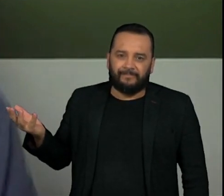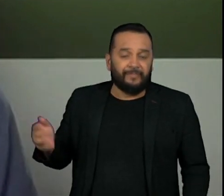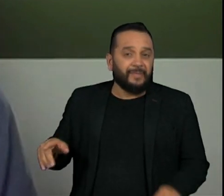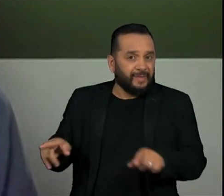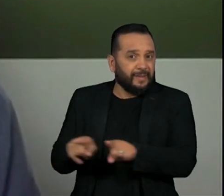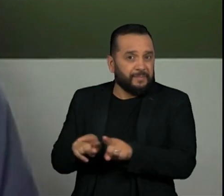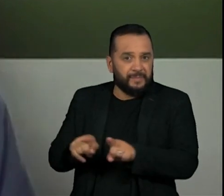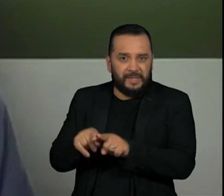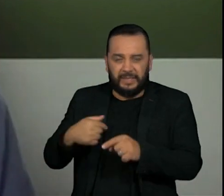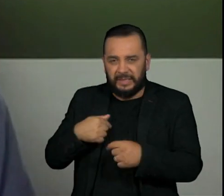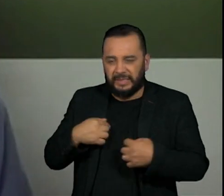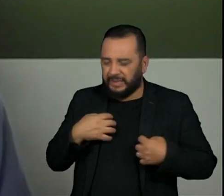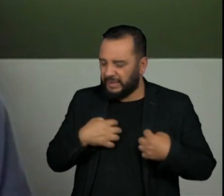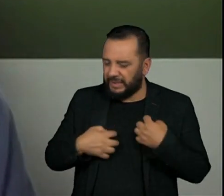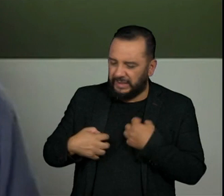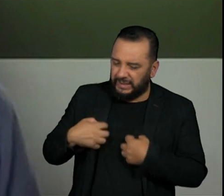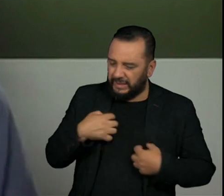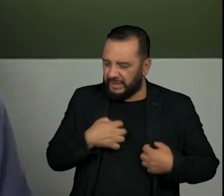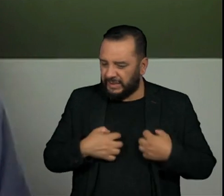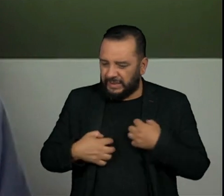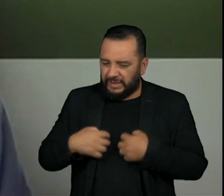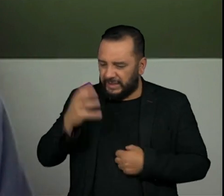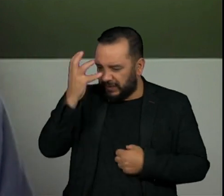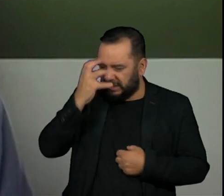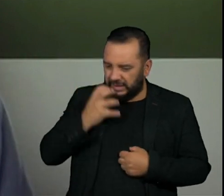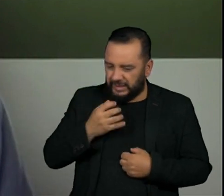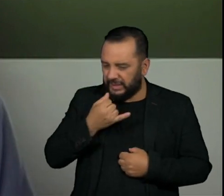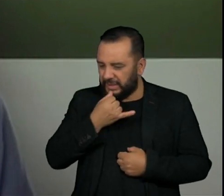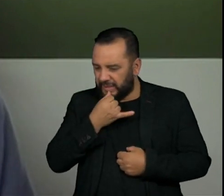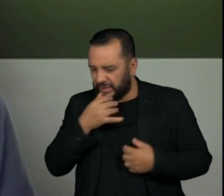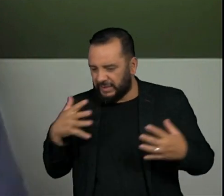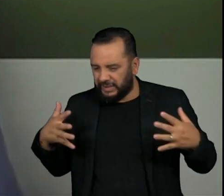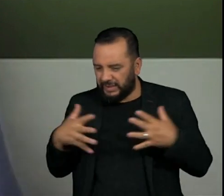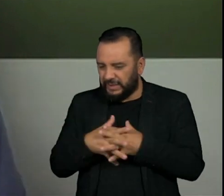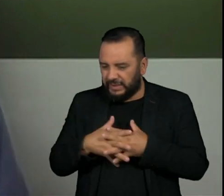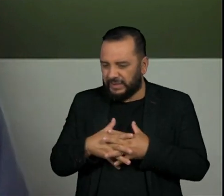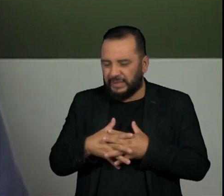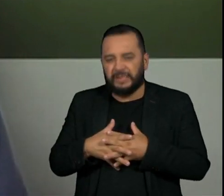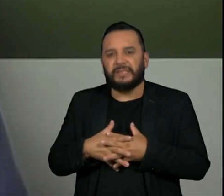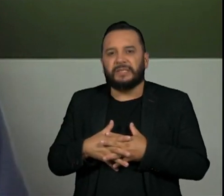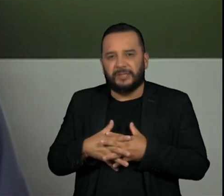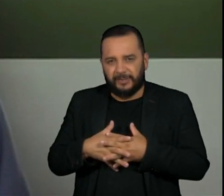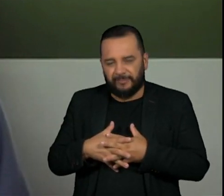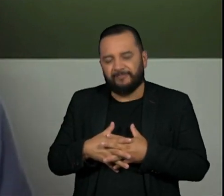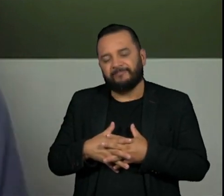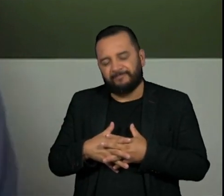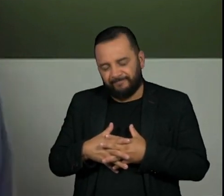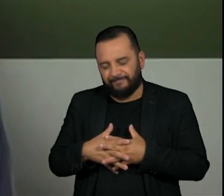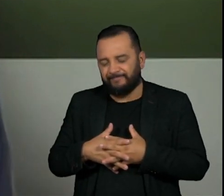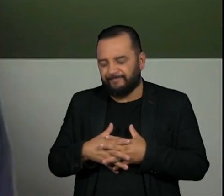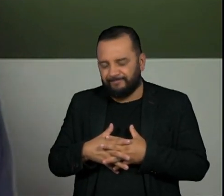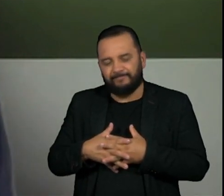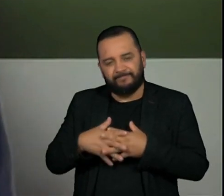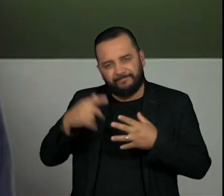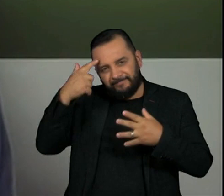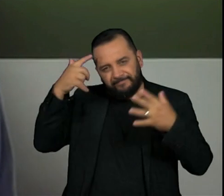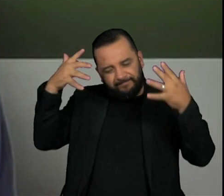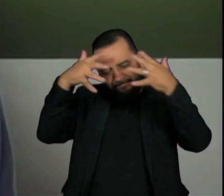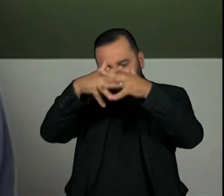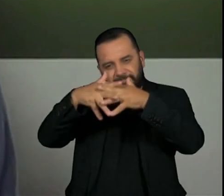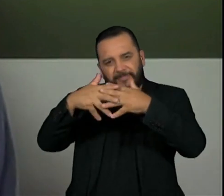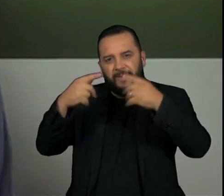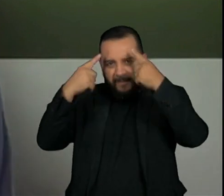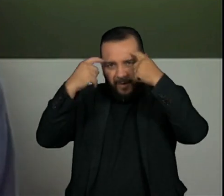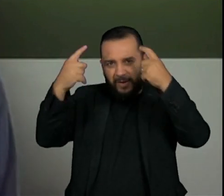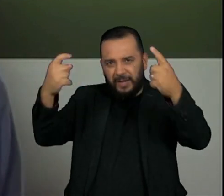esses anseios, essas raivas, essas tristezas, essa confusão toda, eles apelam pela violência porque eles olham em volta e vejam,